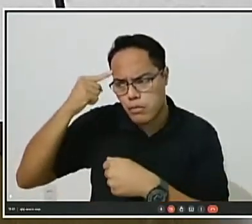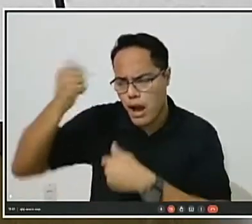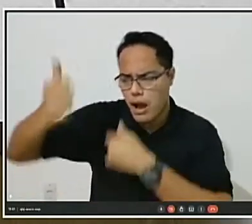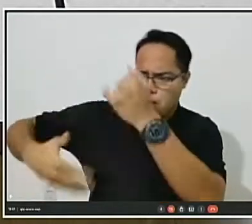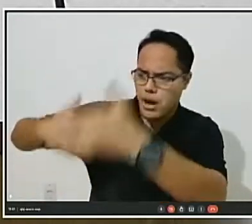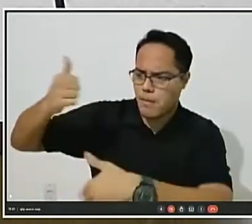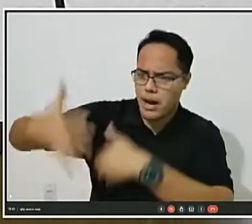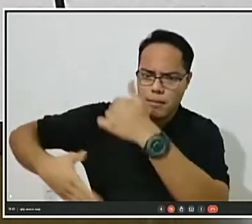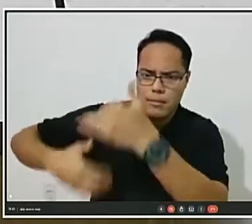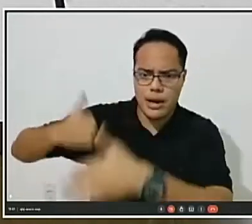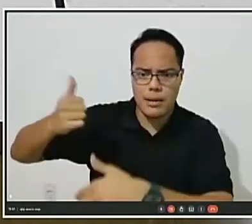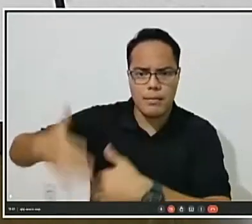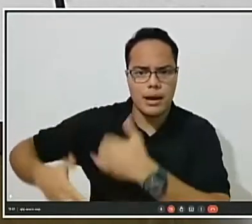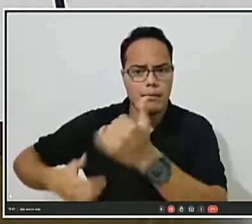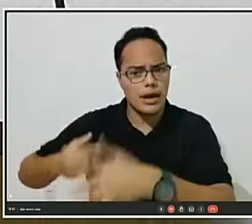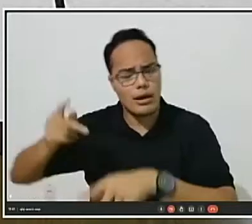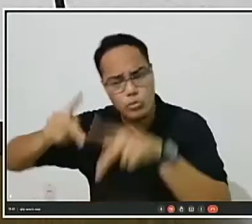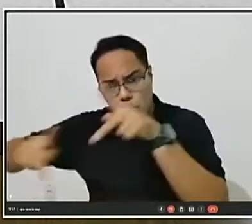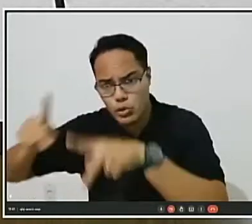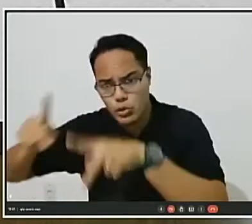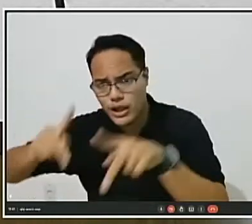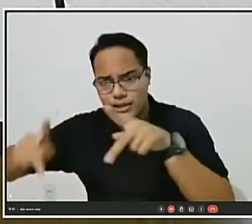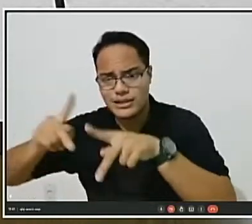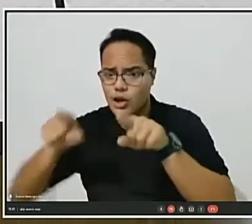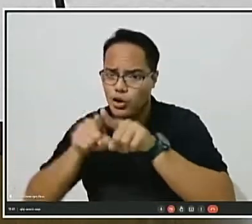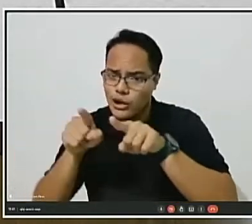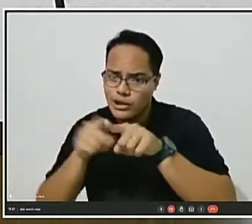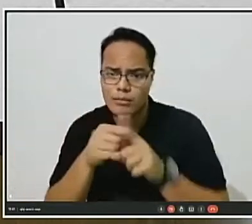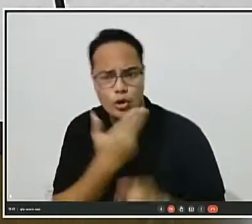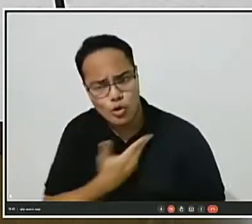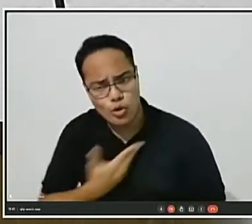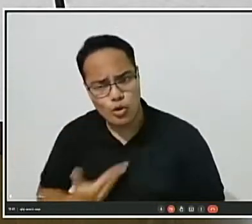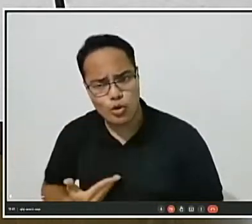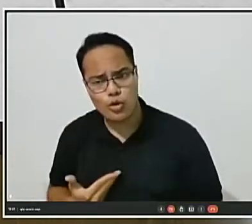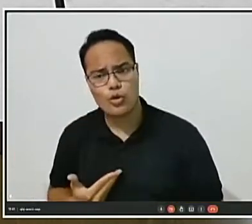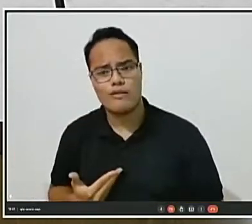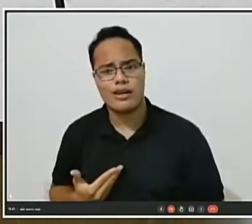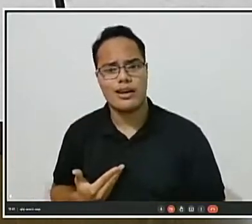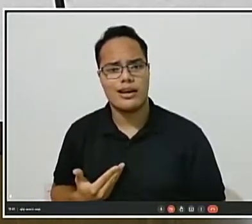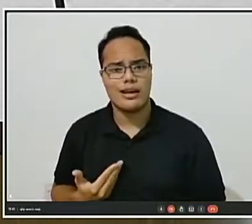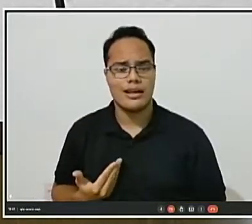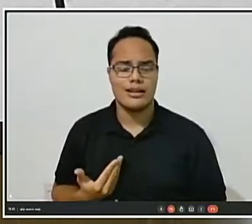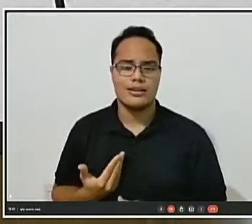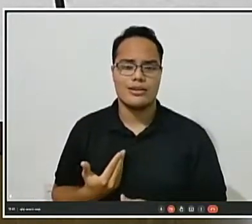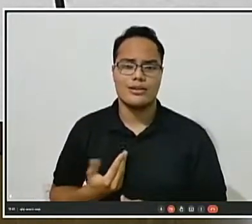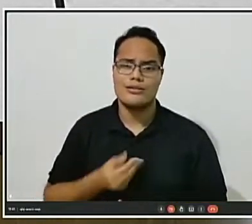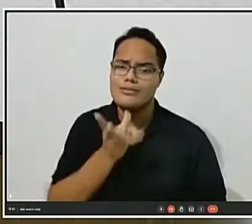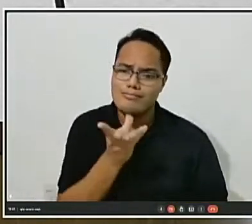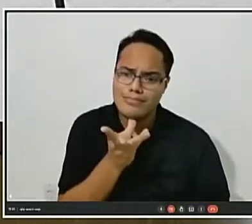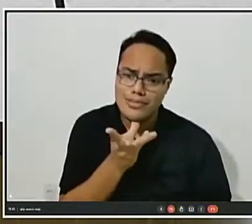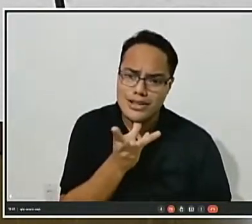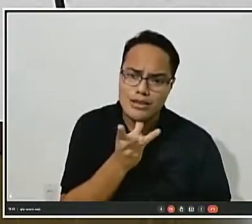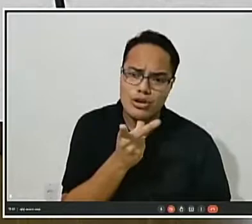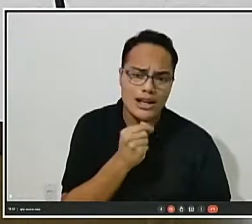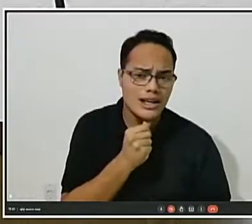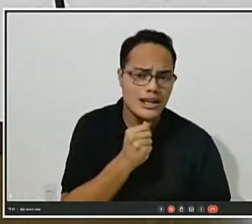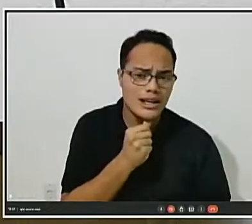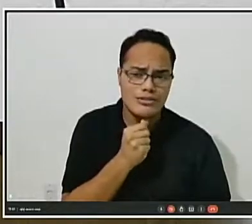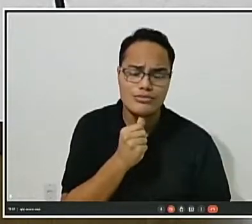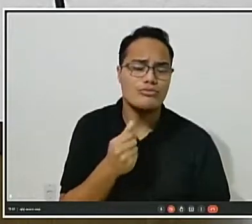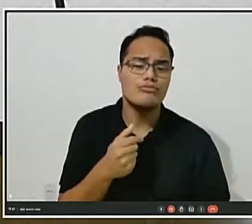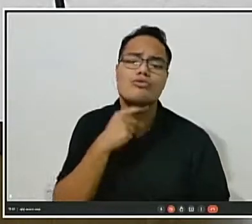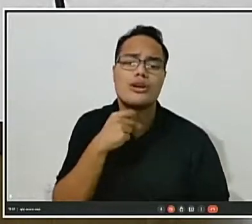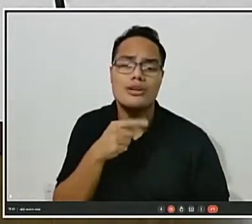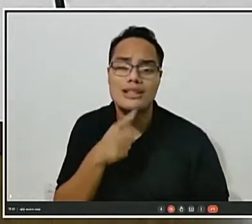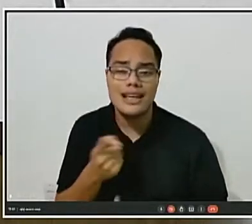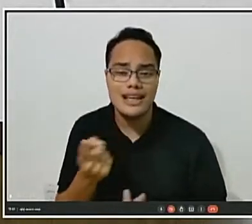né? Eu garanto que não tinha esse trâmite, esse impasse aí que está sendo e que talvez ainda dê um